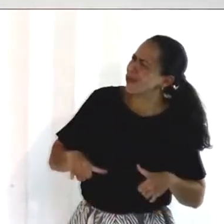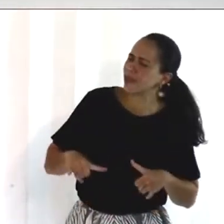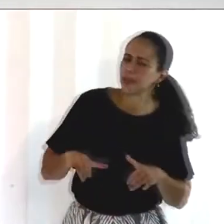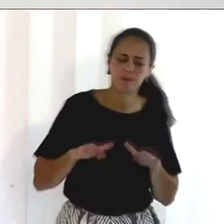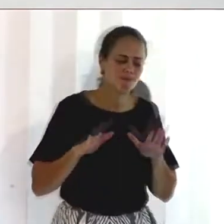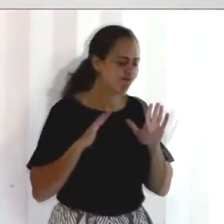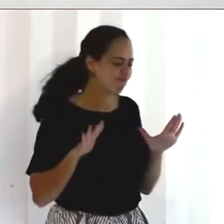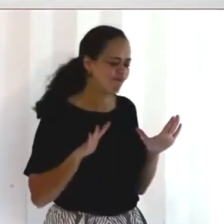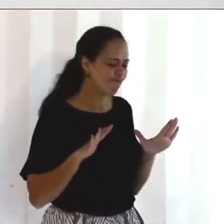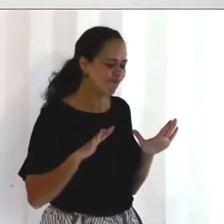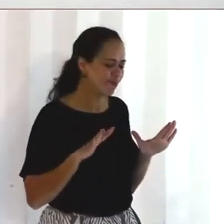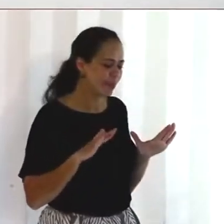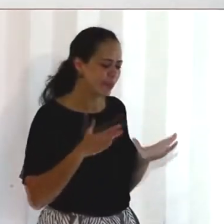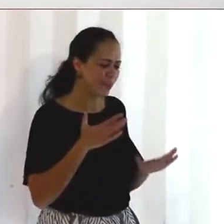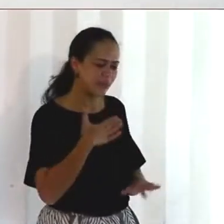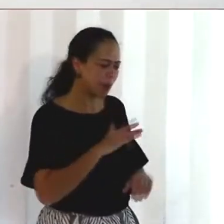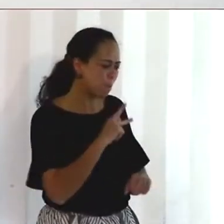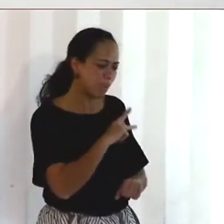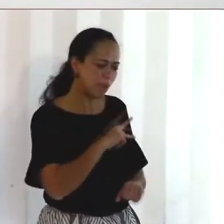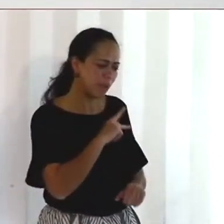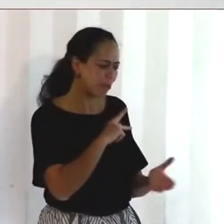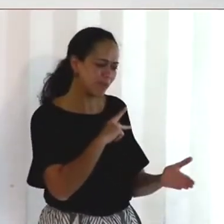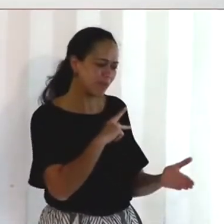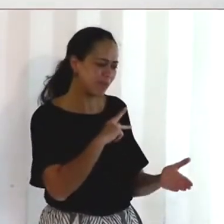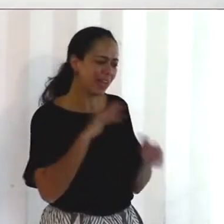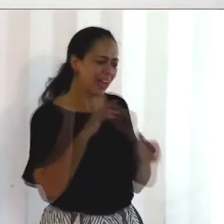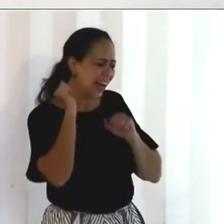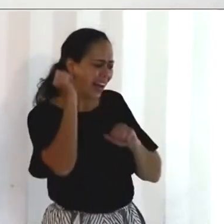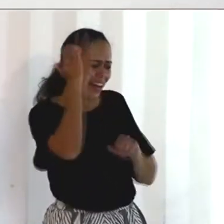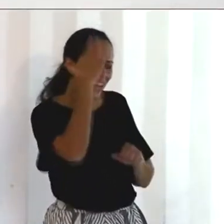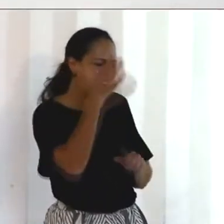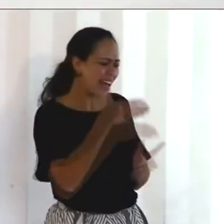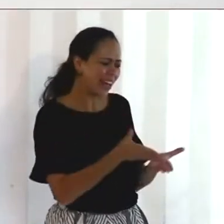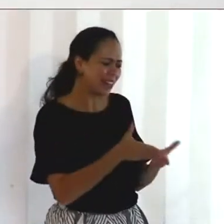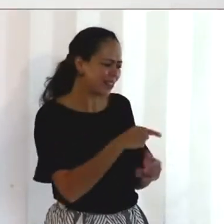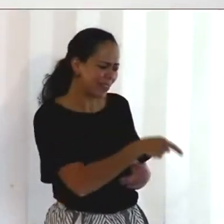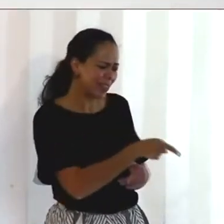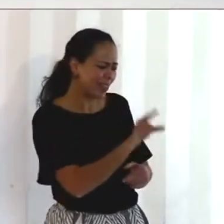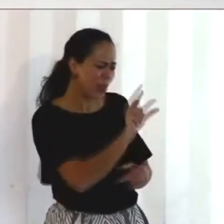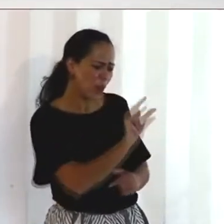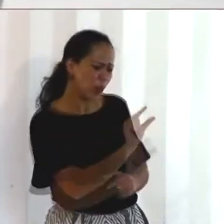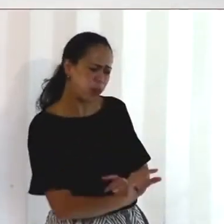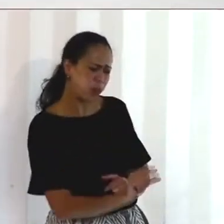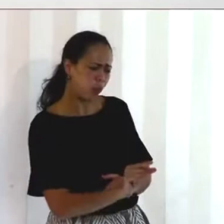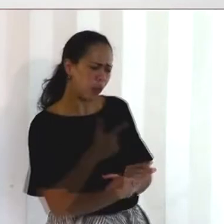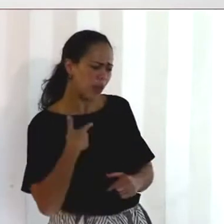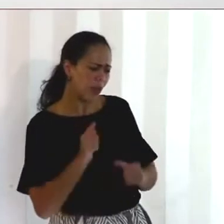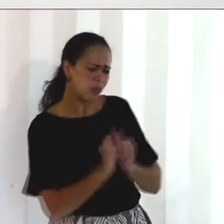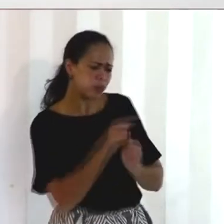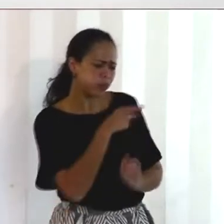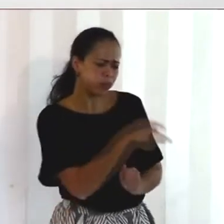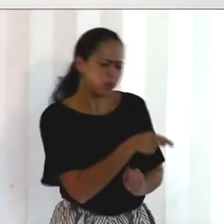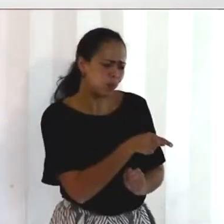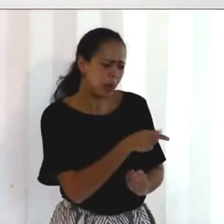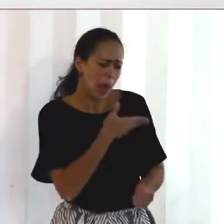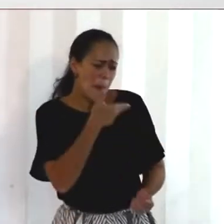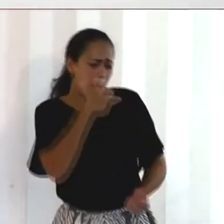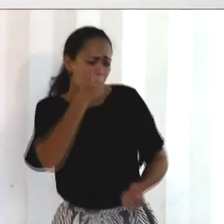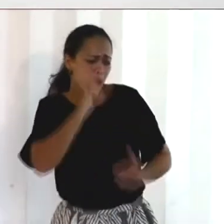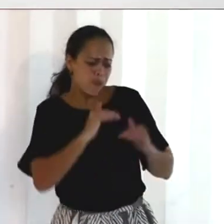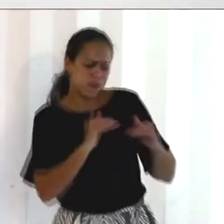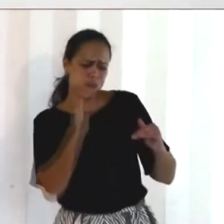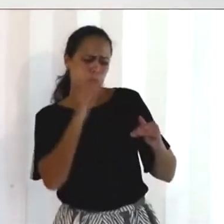do espinho é menor do que a bênção da minha presença. Vai, segue em frente, prossegue,